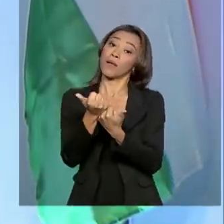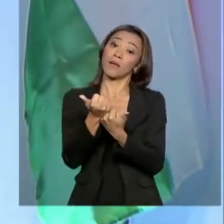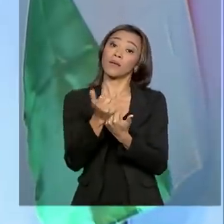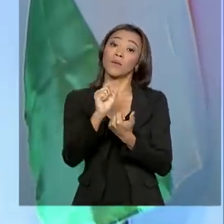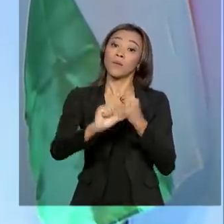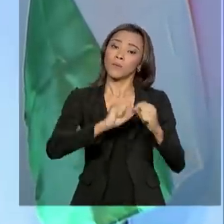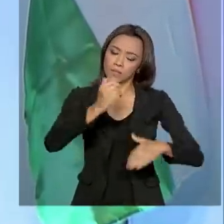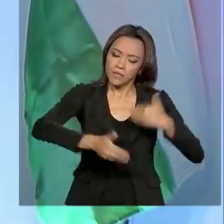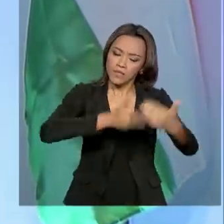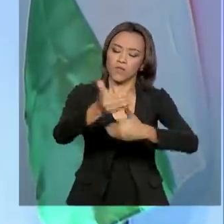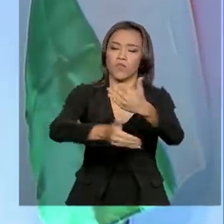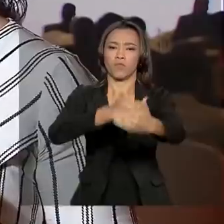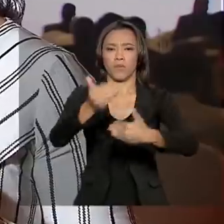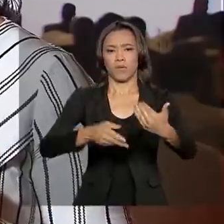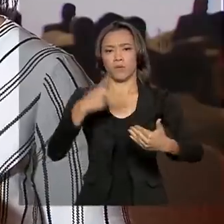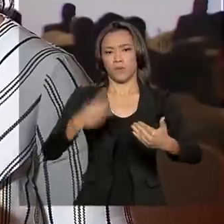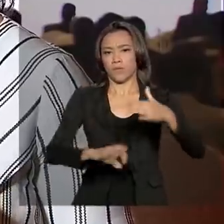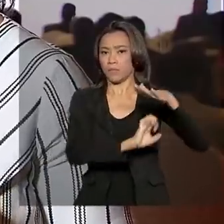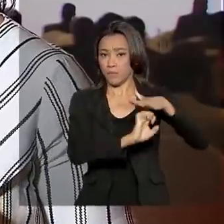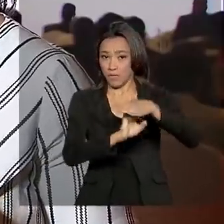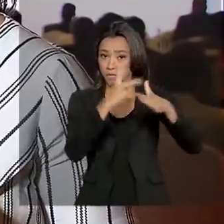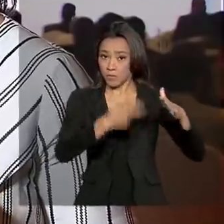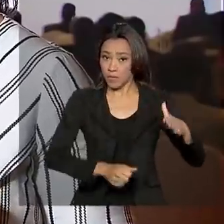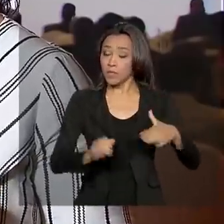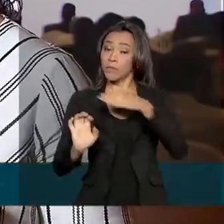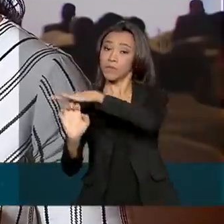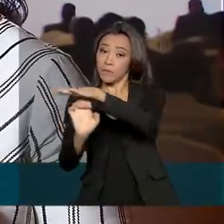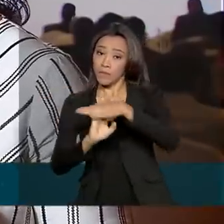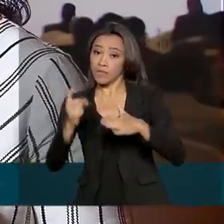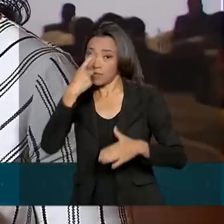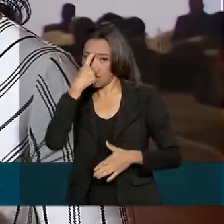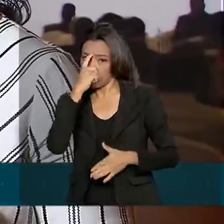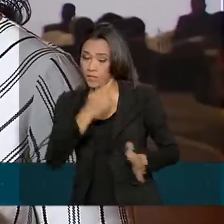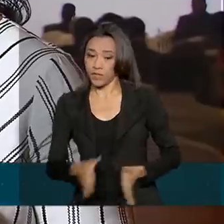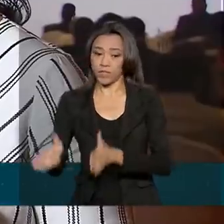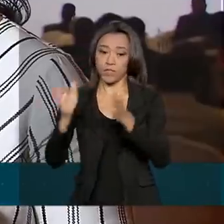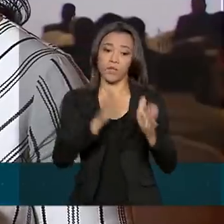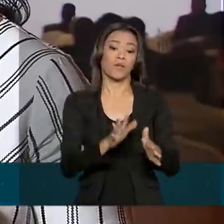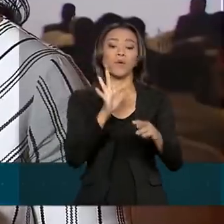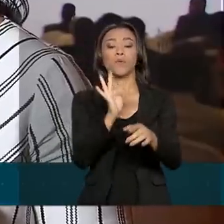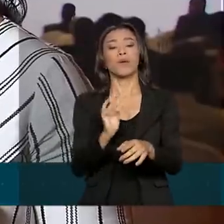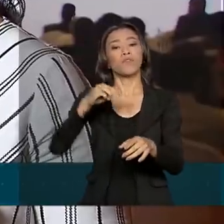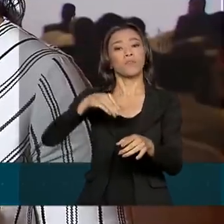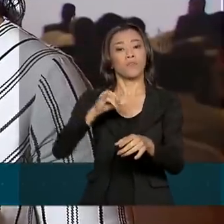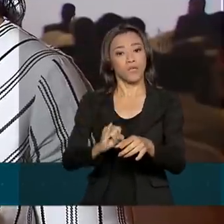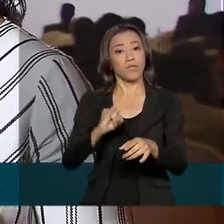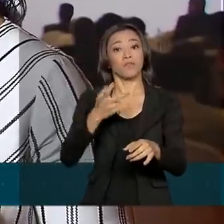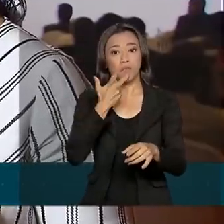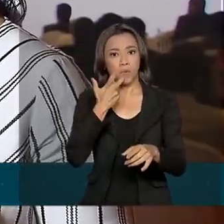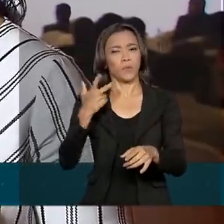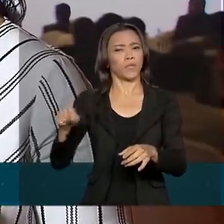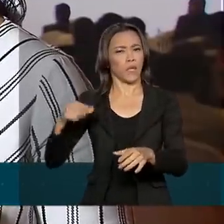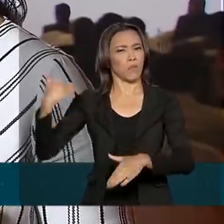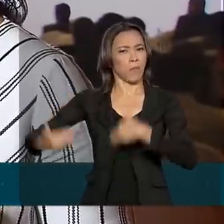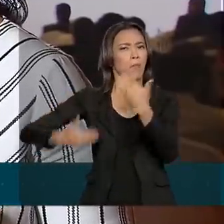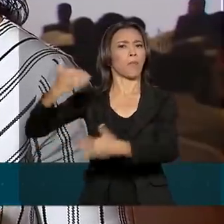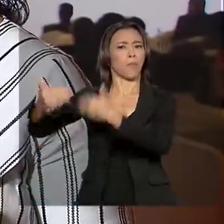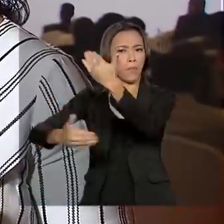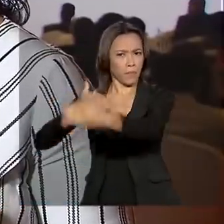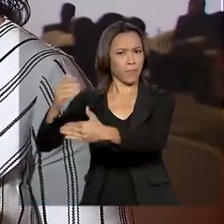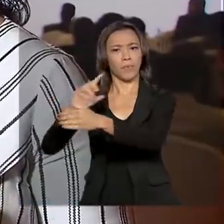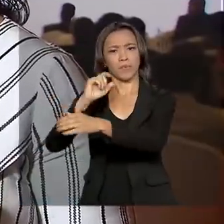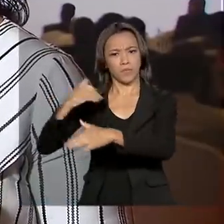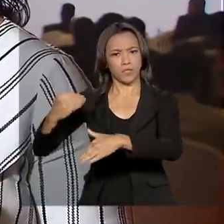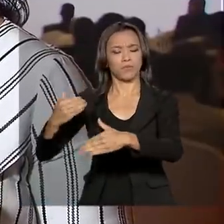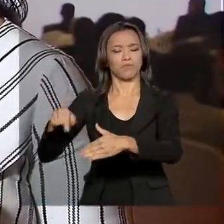brasileiras e empresas da Índia. O FMI revisou para baixo a estimativa de crescimento da Índia, mas ainda assim deve ser o segundo maior